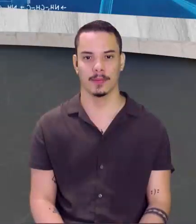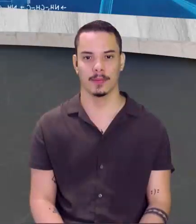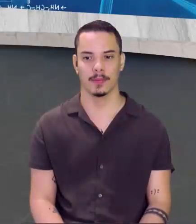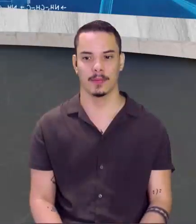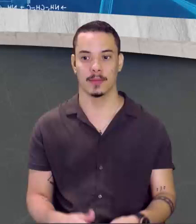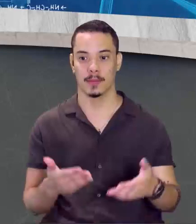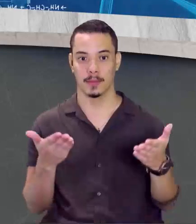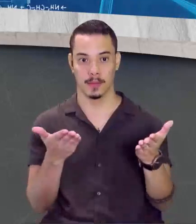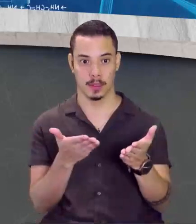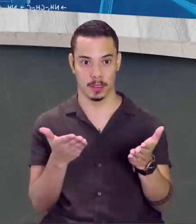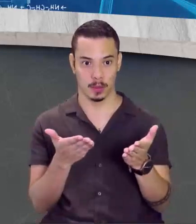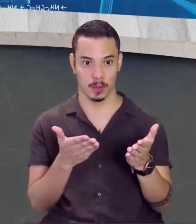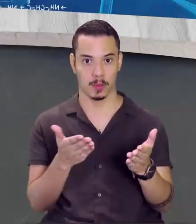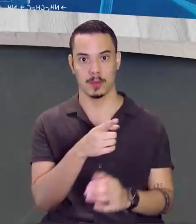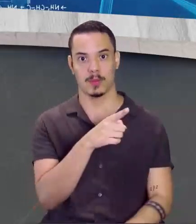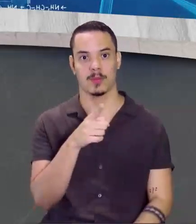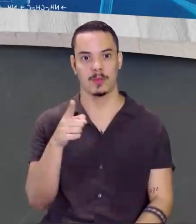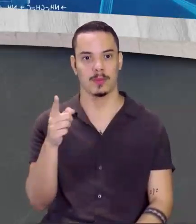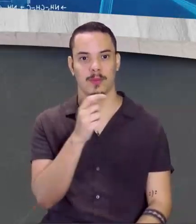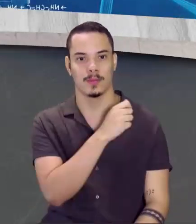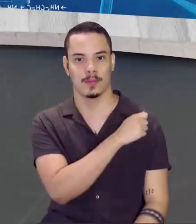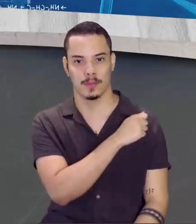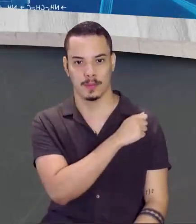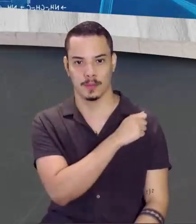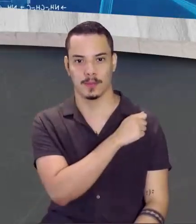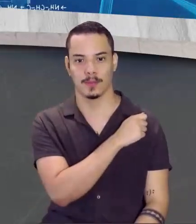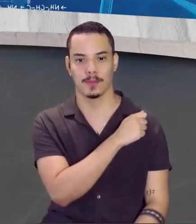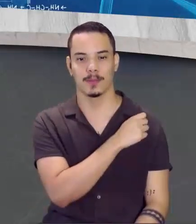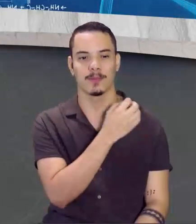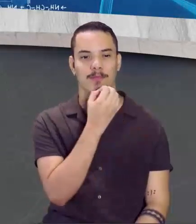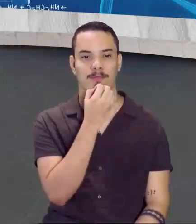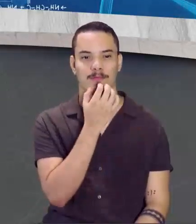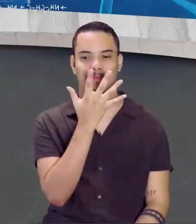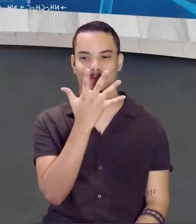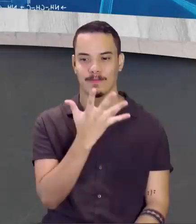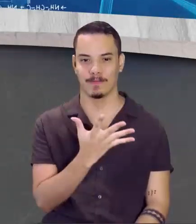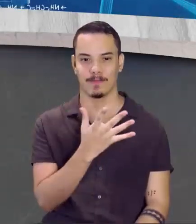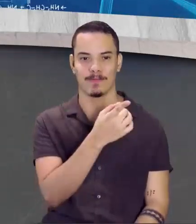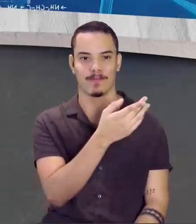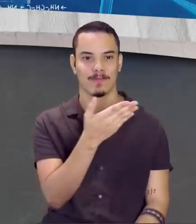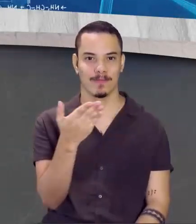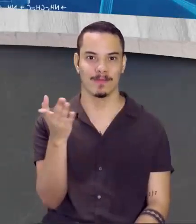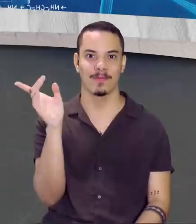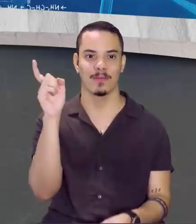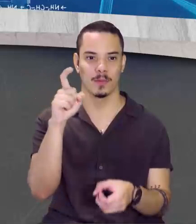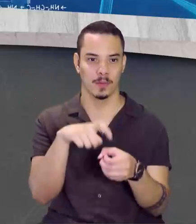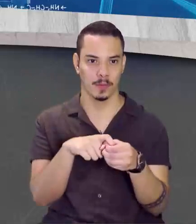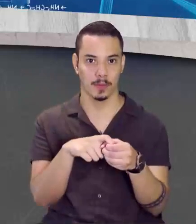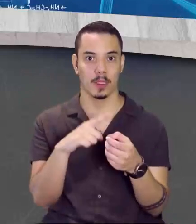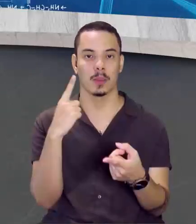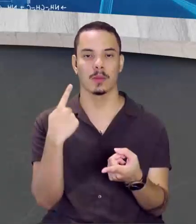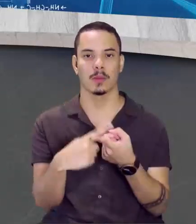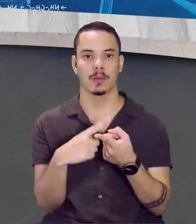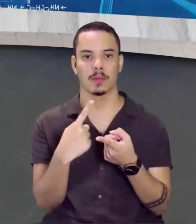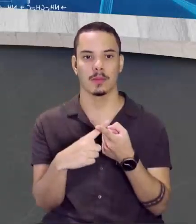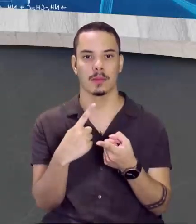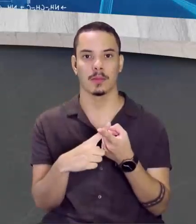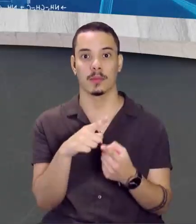E aqui, meu caro aluno, que bom termos de volta, porque